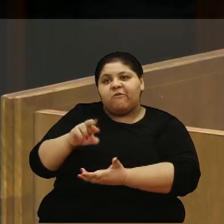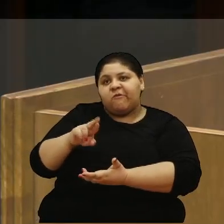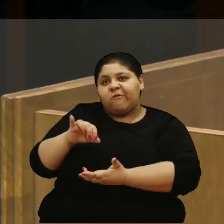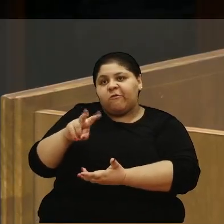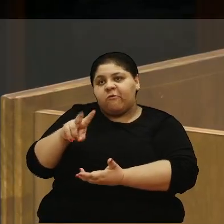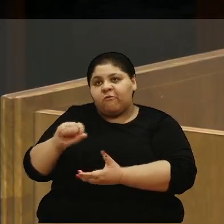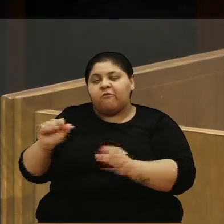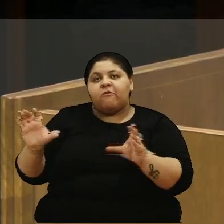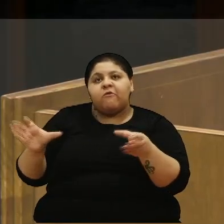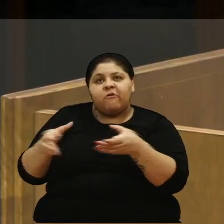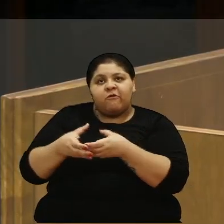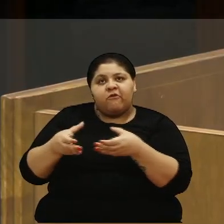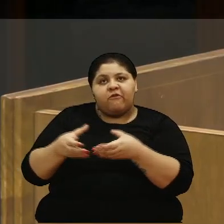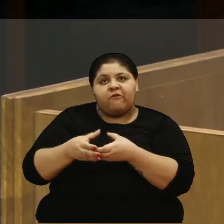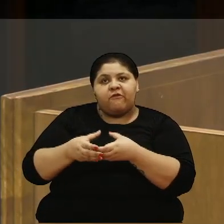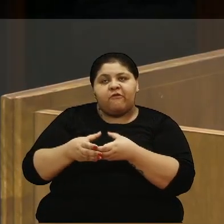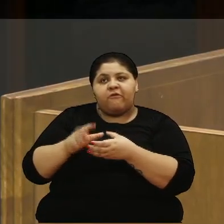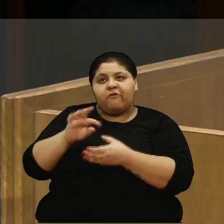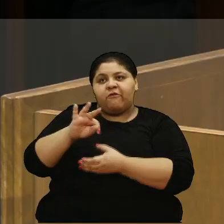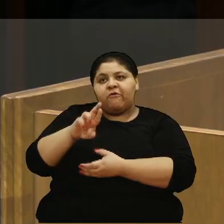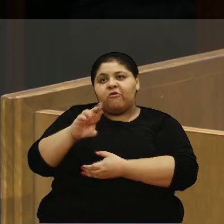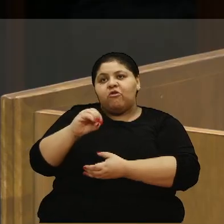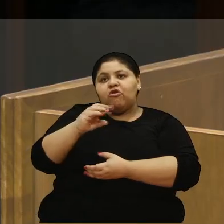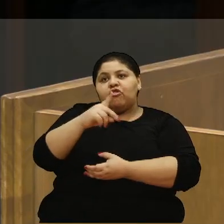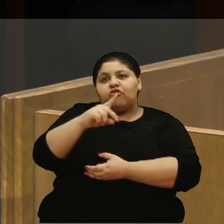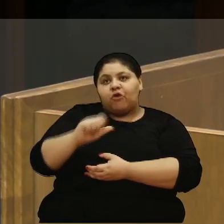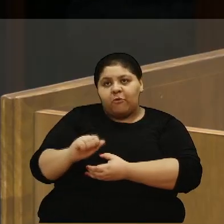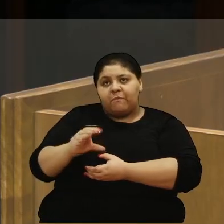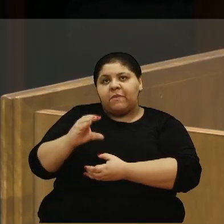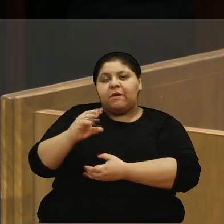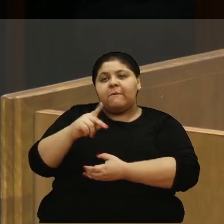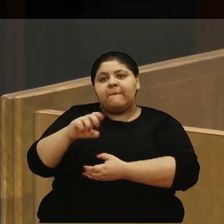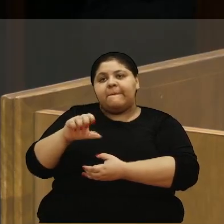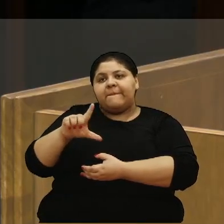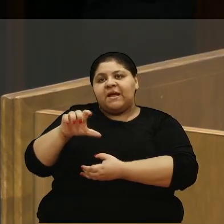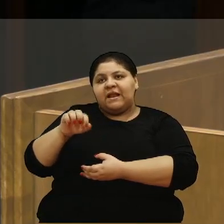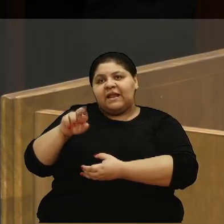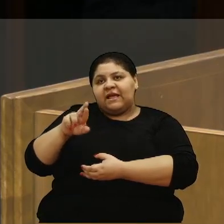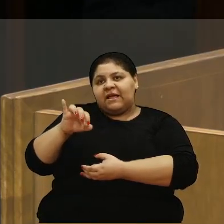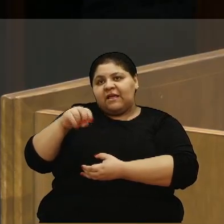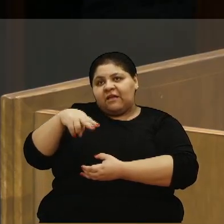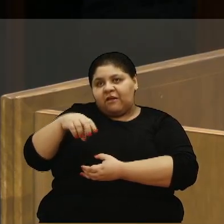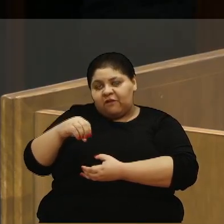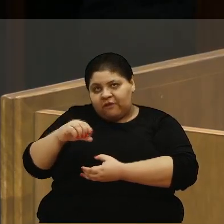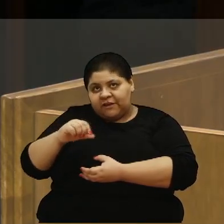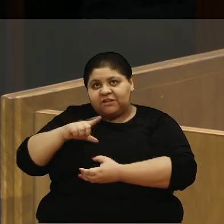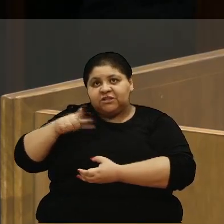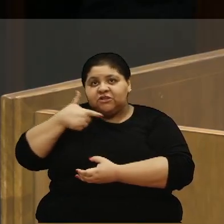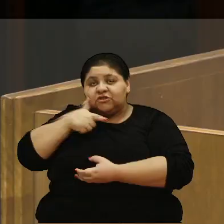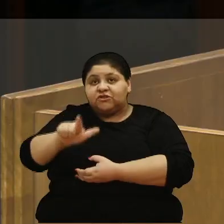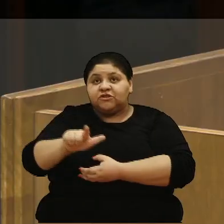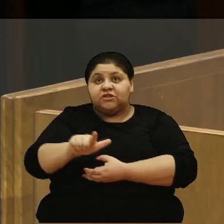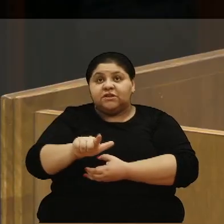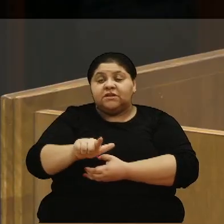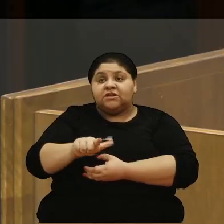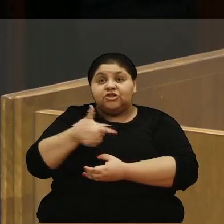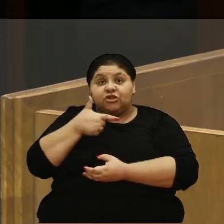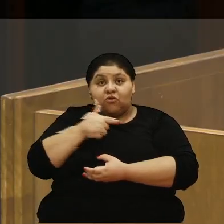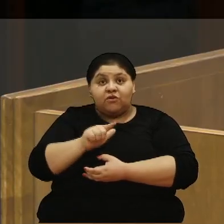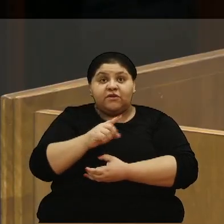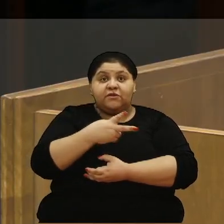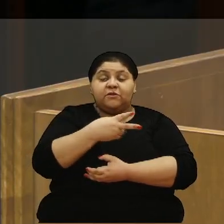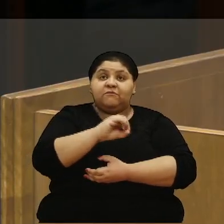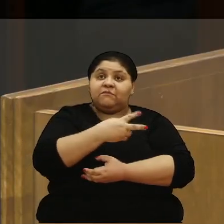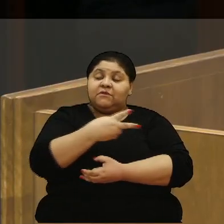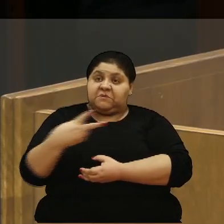com o grupo de tropa Os Peregrinos, que havia conquistado o título de campeão em 2023.